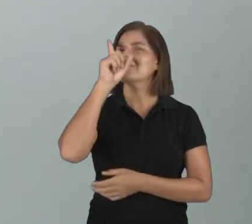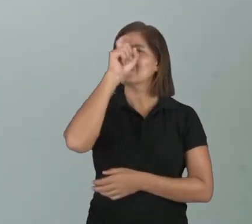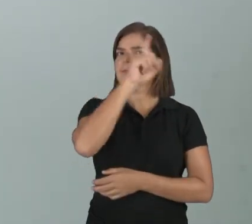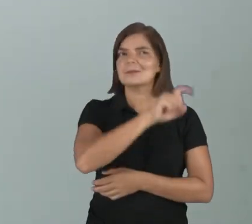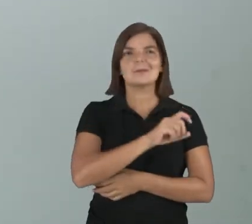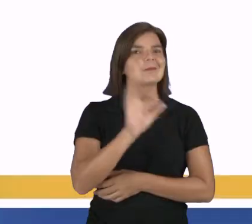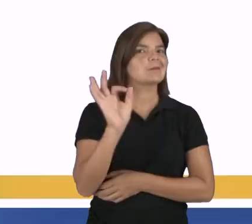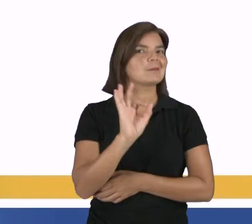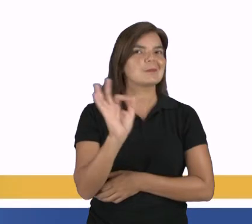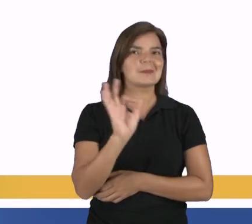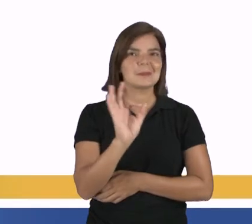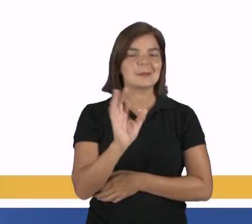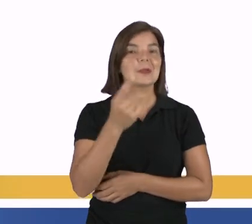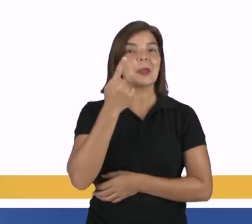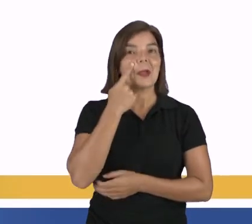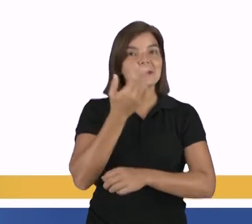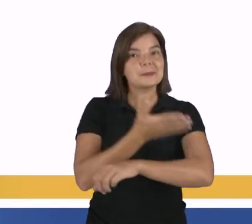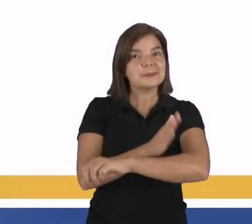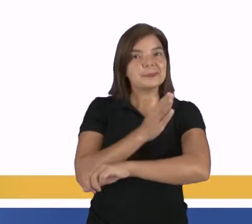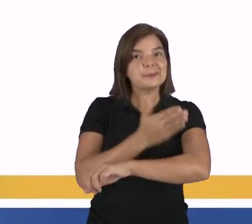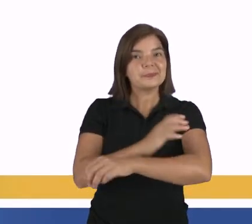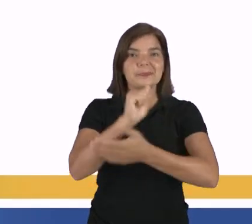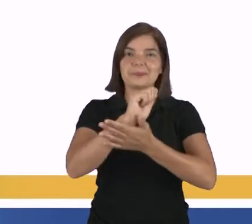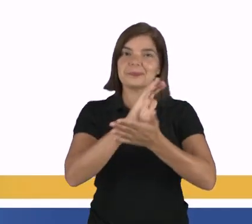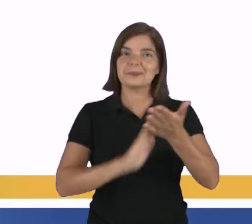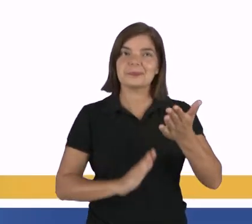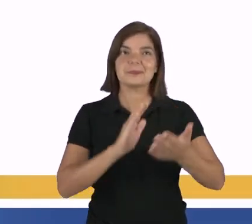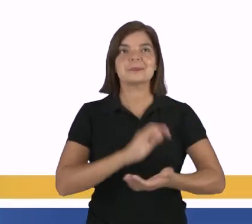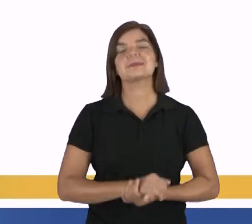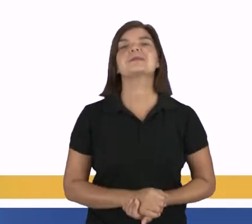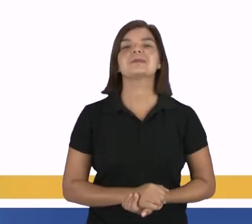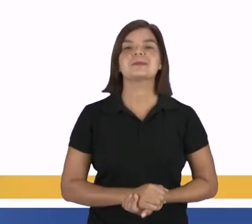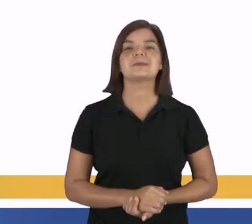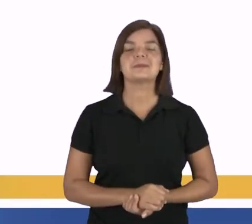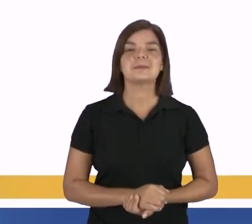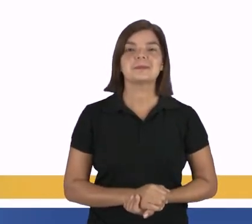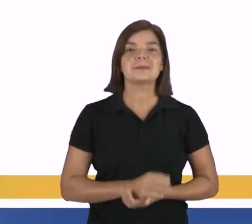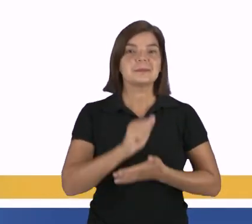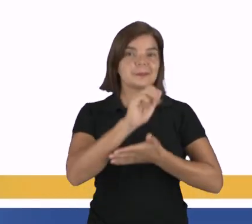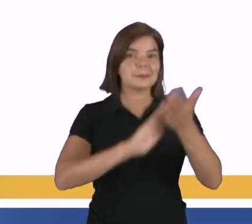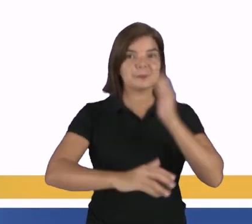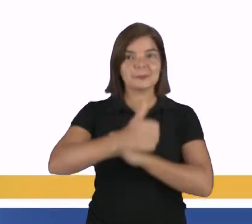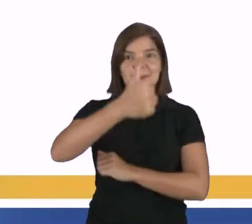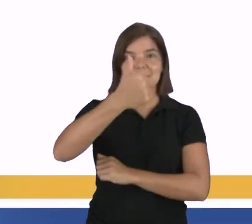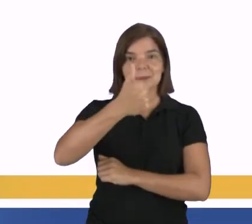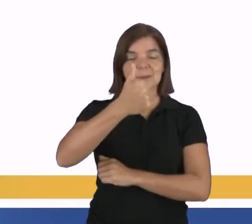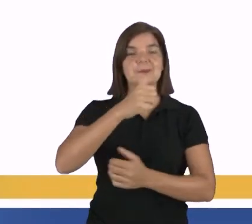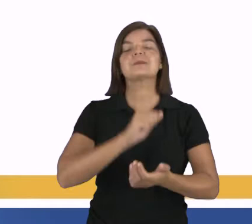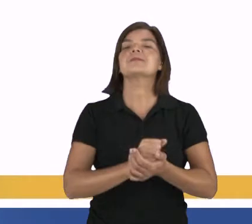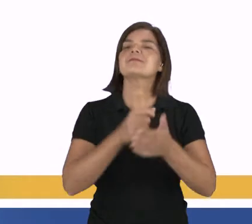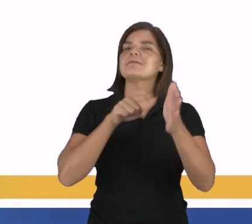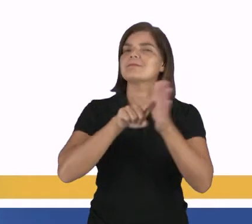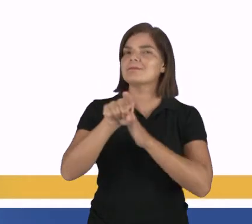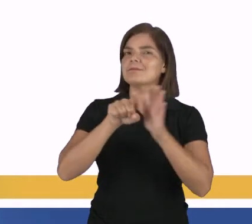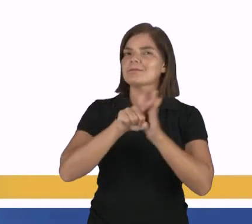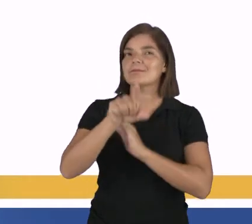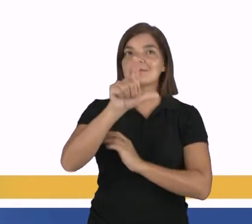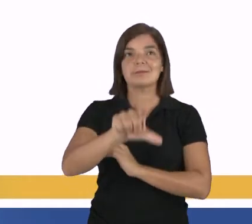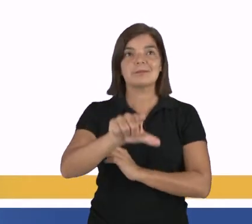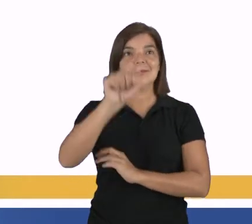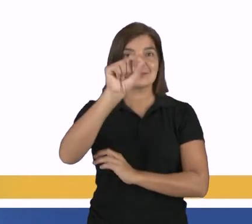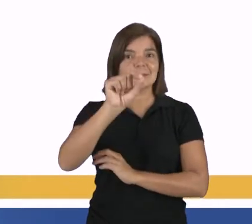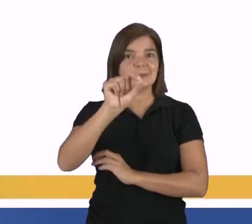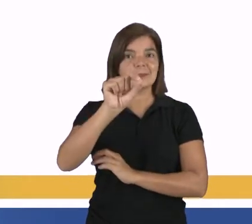difícil, né, gente? Então, vamos aqui praticar. Exercise 1. Então, na primeira questão, marque a